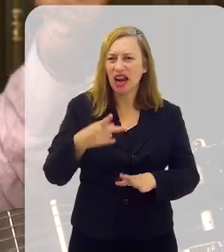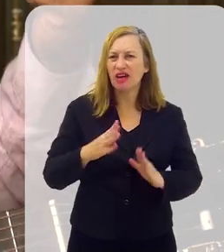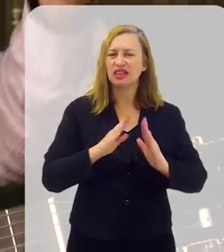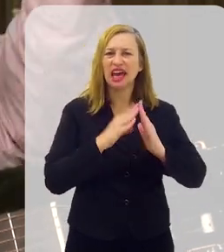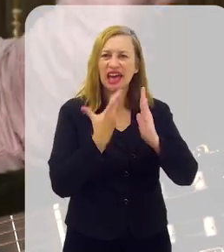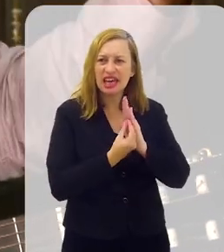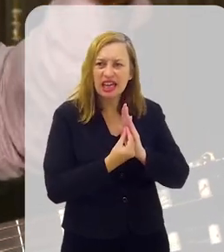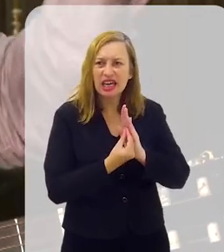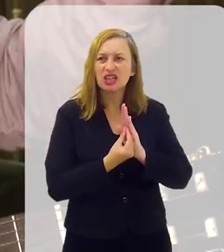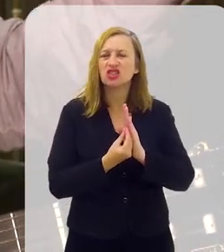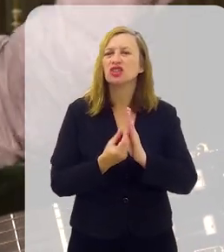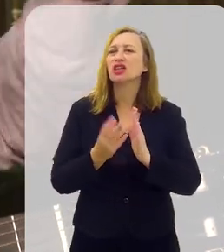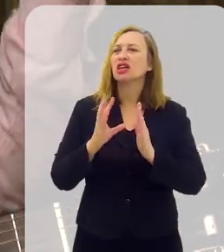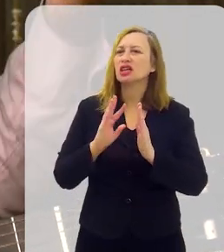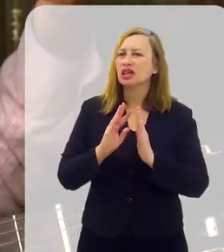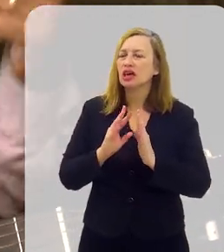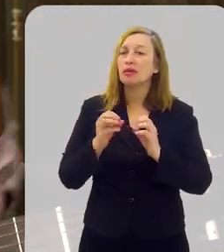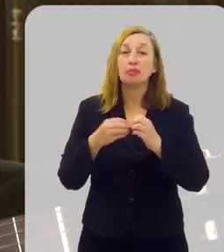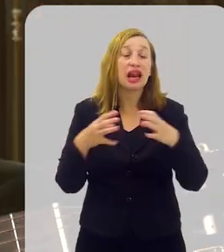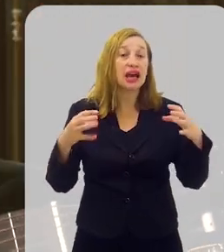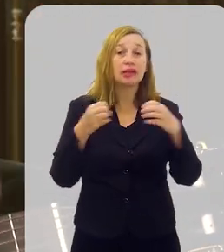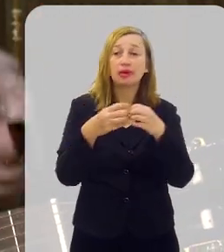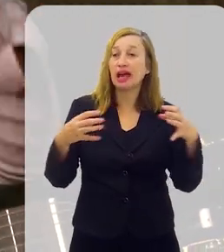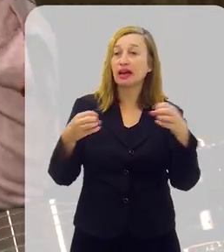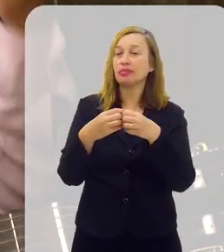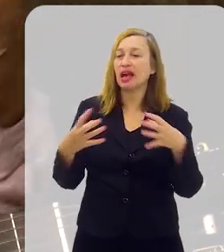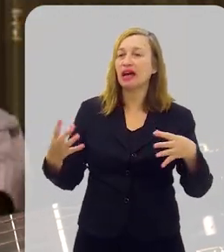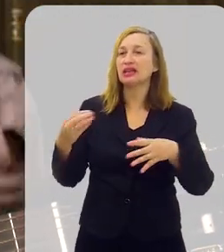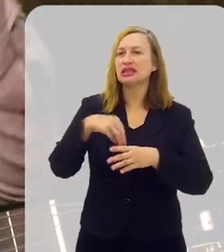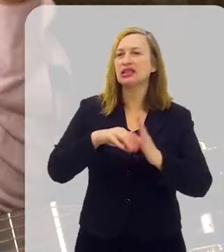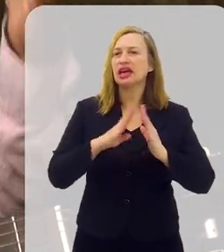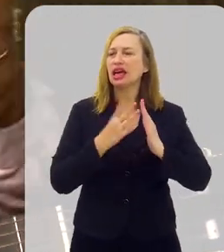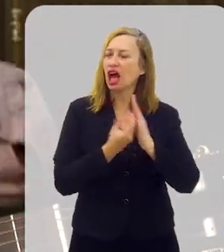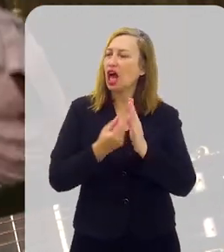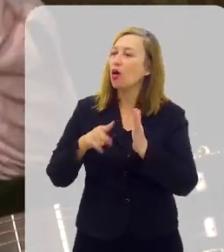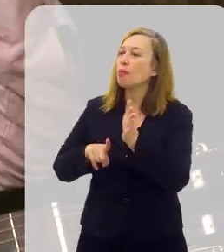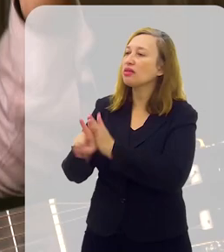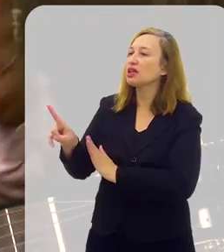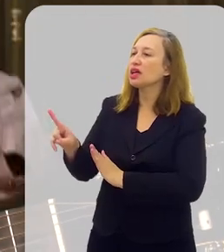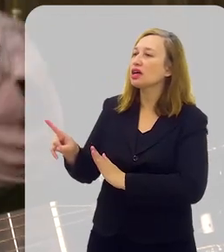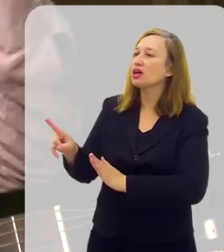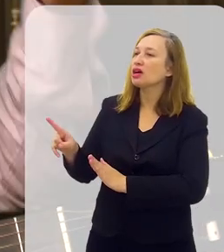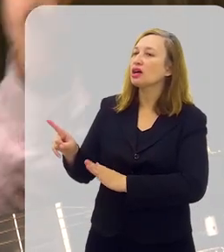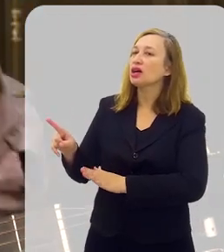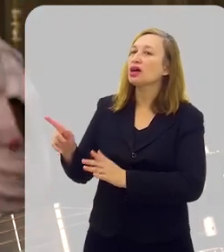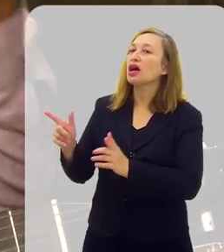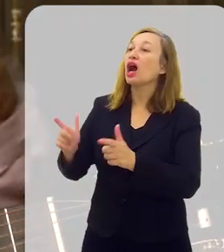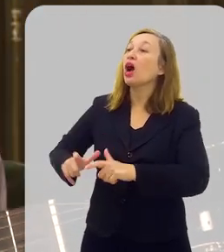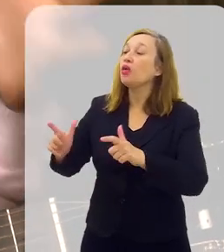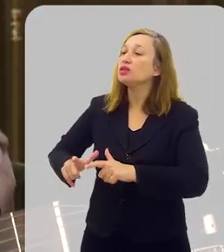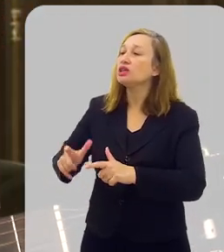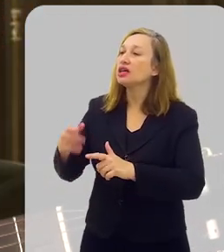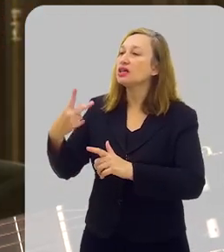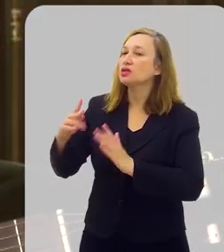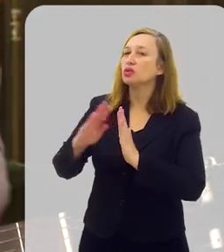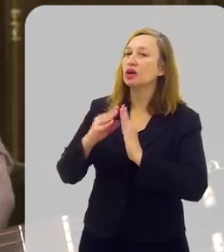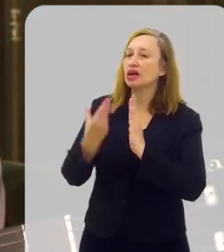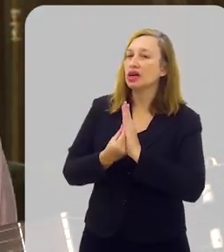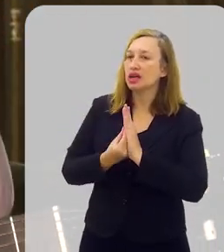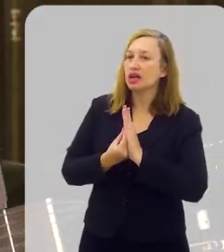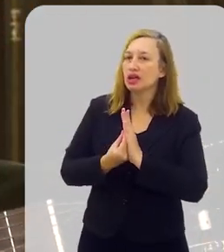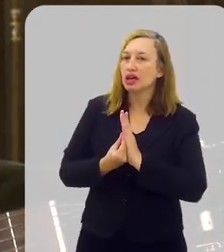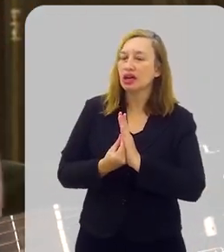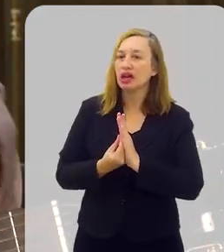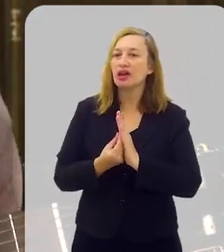amigo meu que comprava muito comigo dentro do shopping, ele sempre falando da igreja, que a igreja dele tinha muitos milagres. Eu